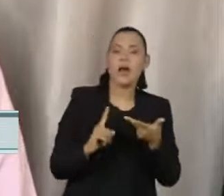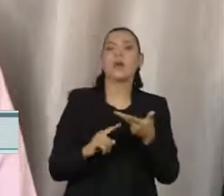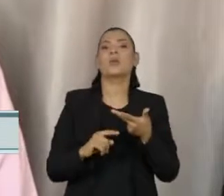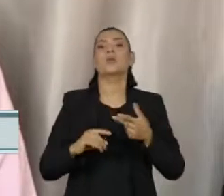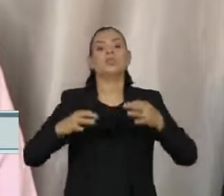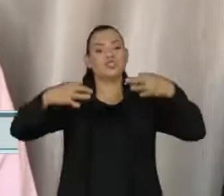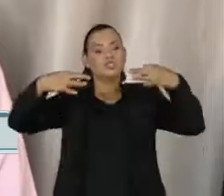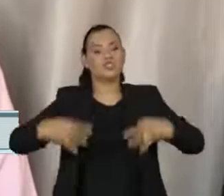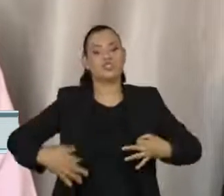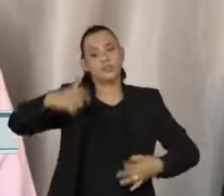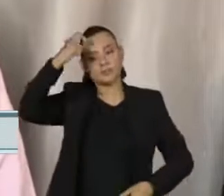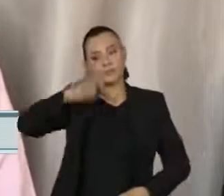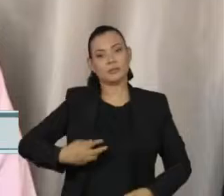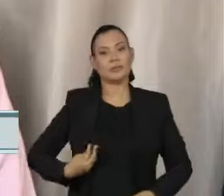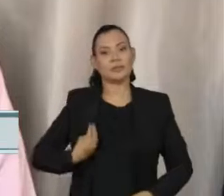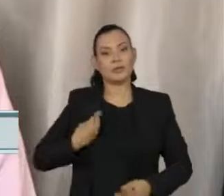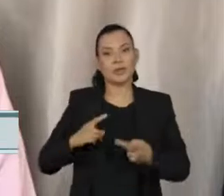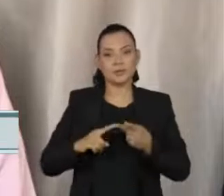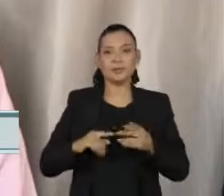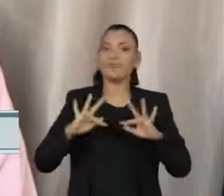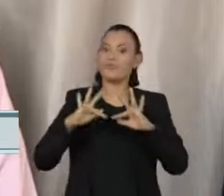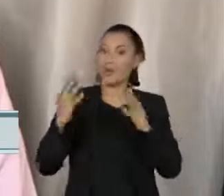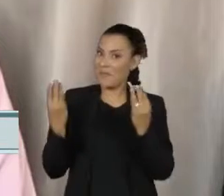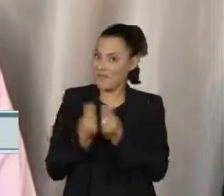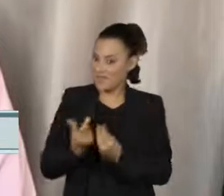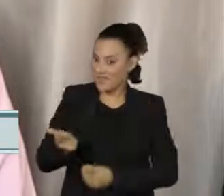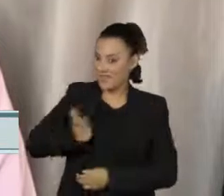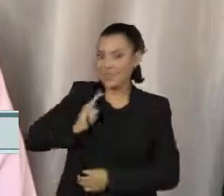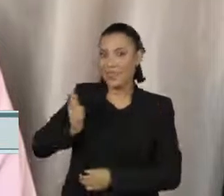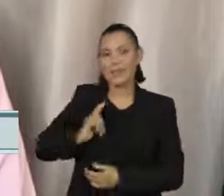à dignidade, a constituir uma família, como qualquer outra